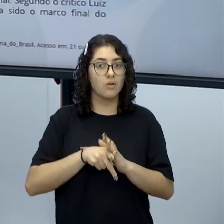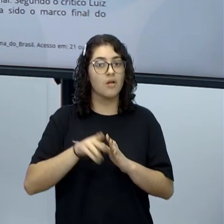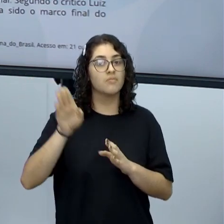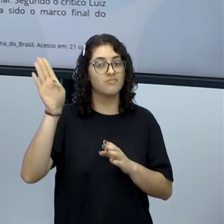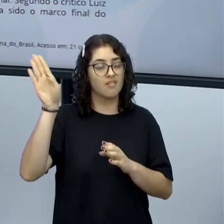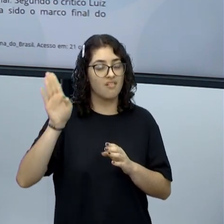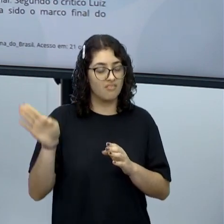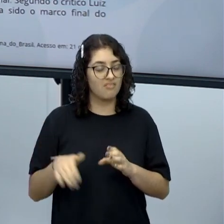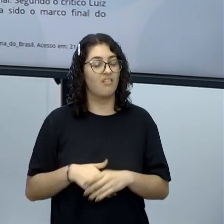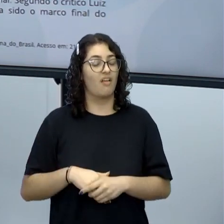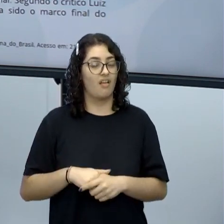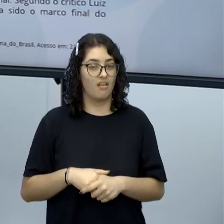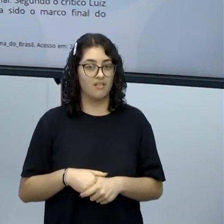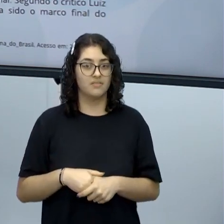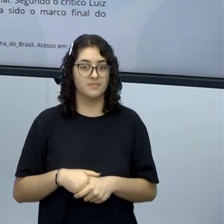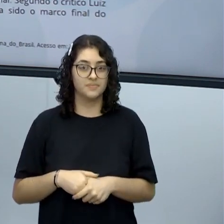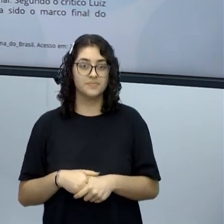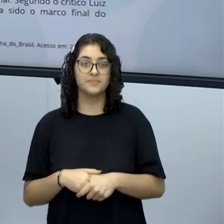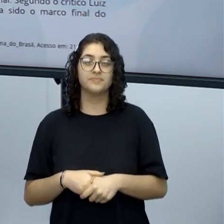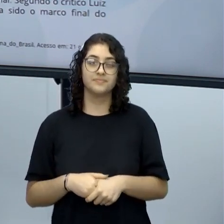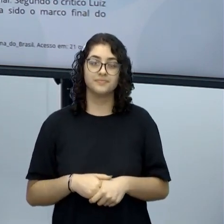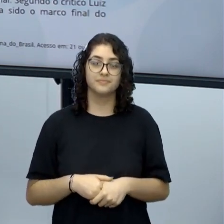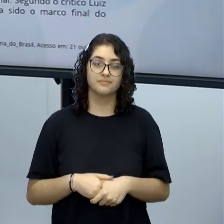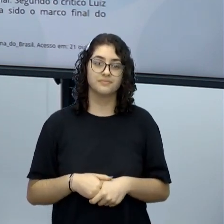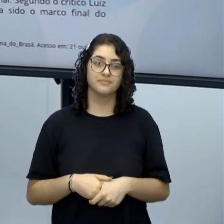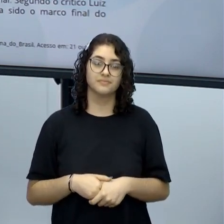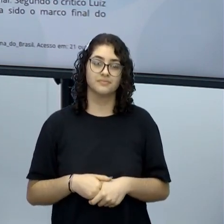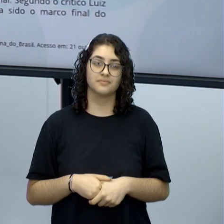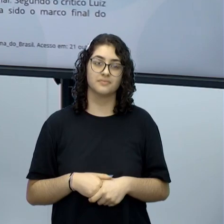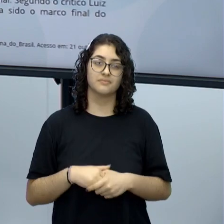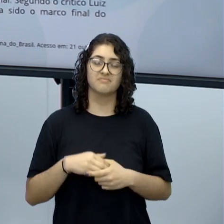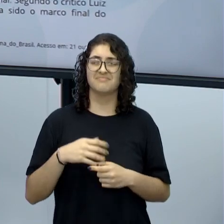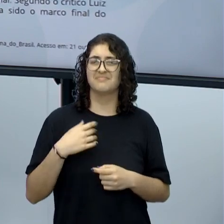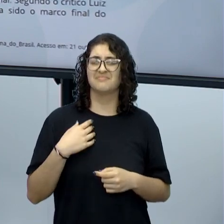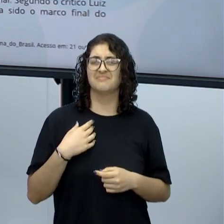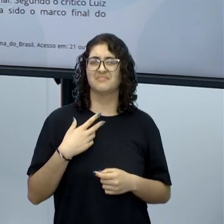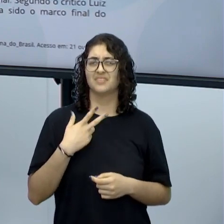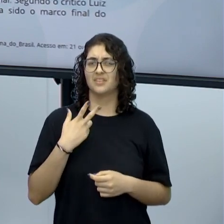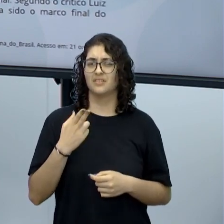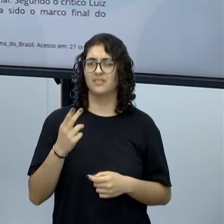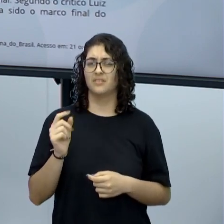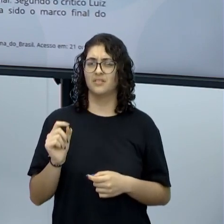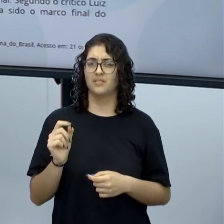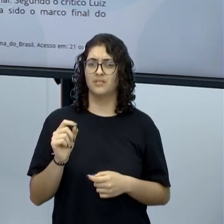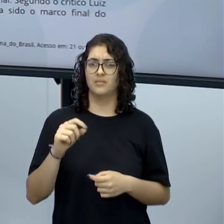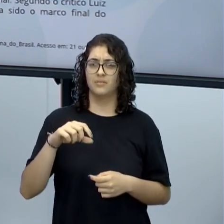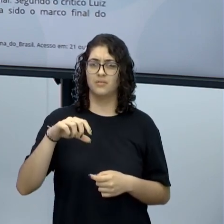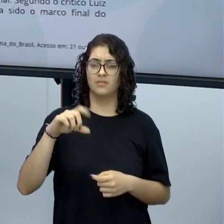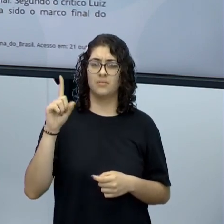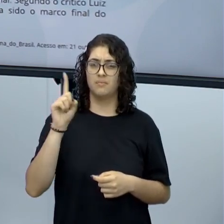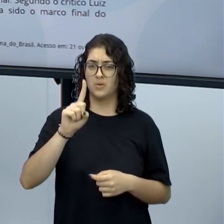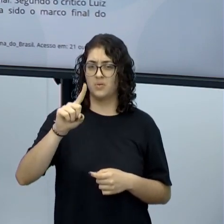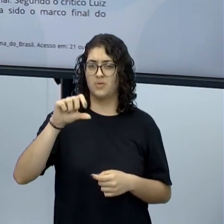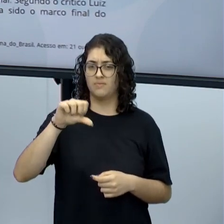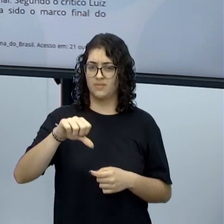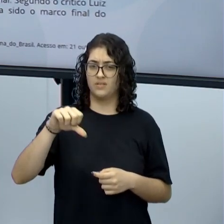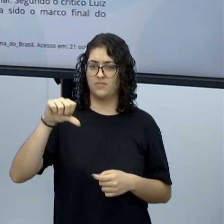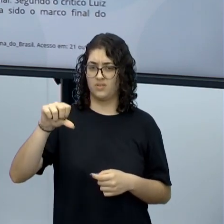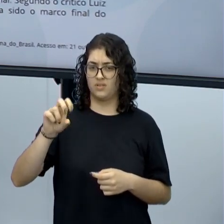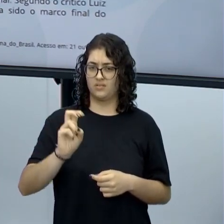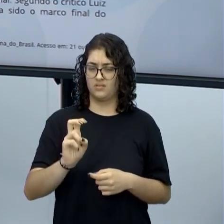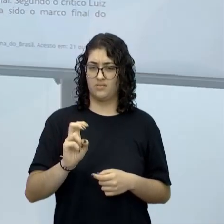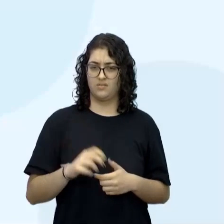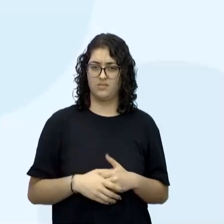brasileiro, tá? O filme do Walter Salles. Acho que em 95, um filme chamado O Quatrilho, tá aqui, ó, até marquei aqui, ó, O